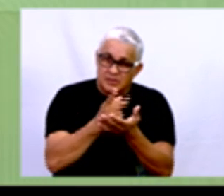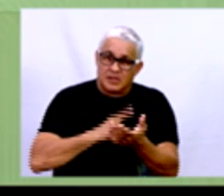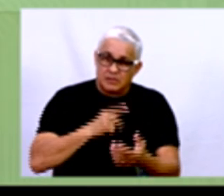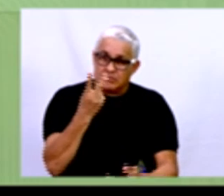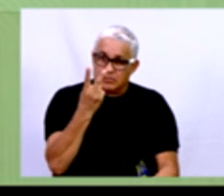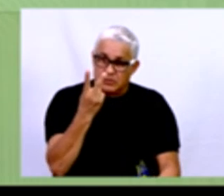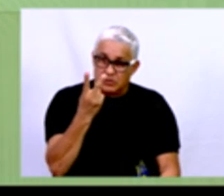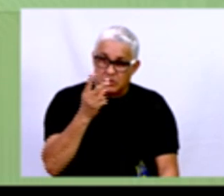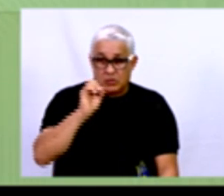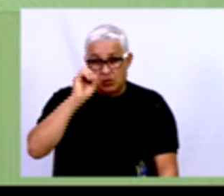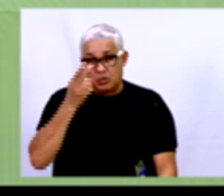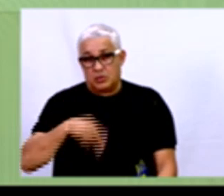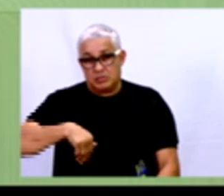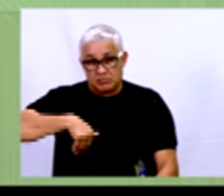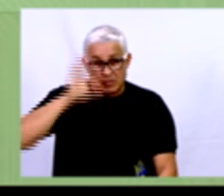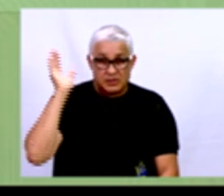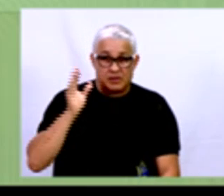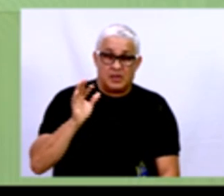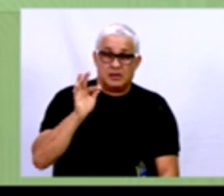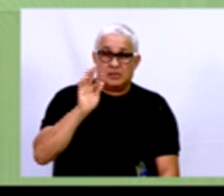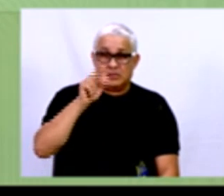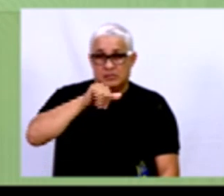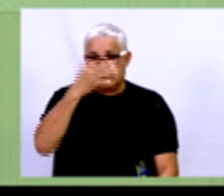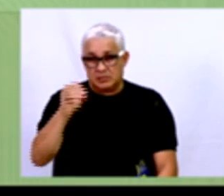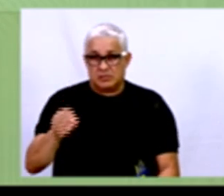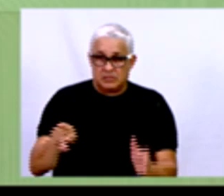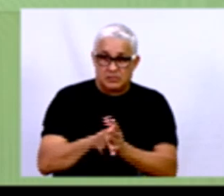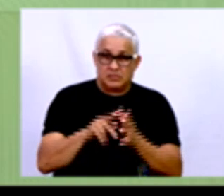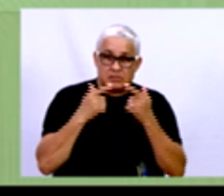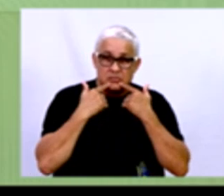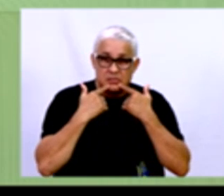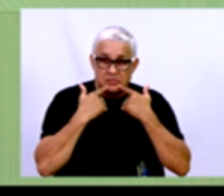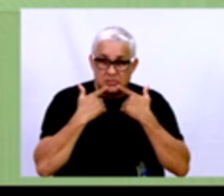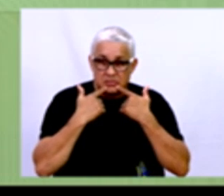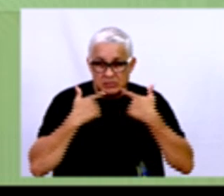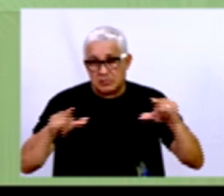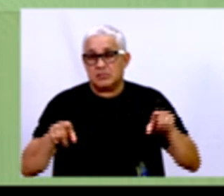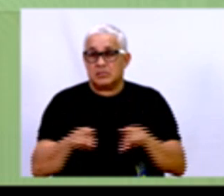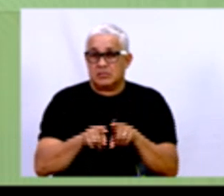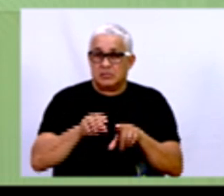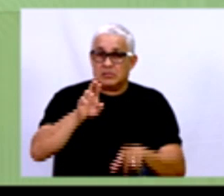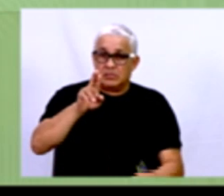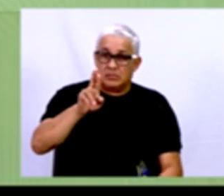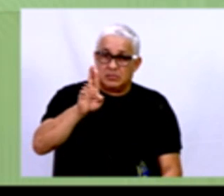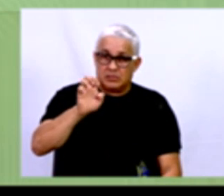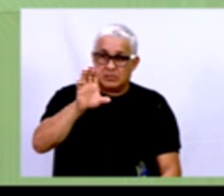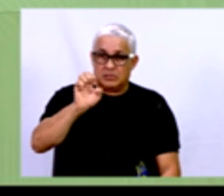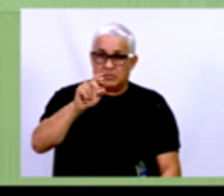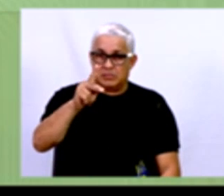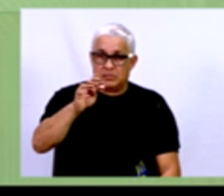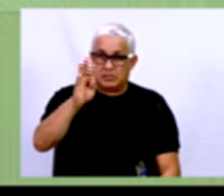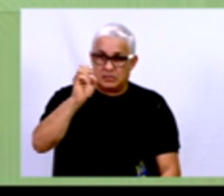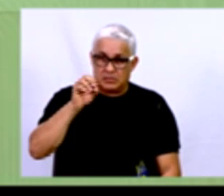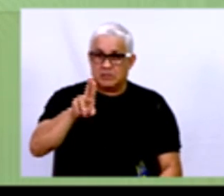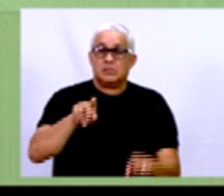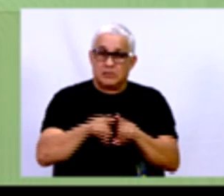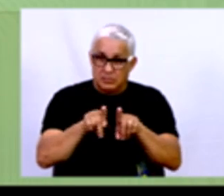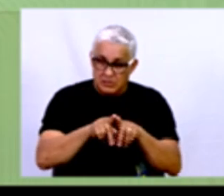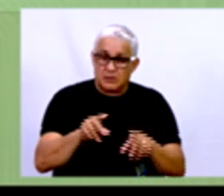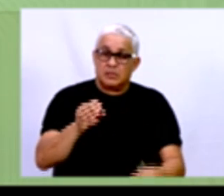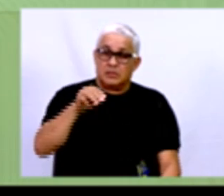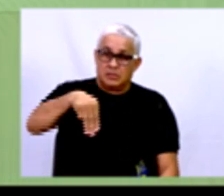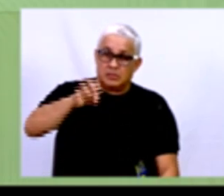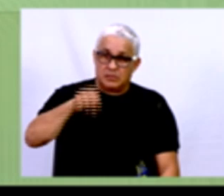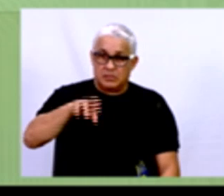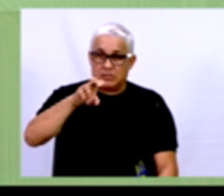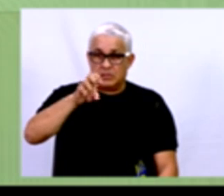ou mais funções da linguagem? É esse caso. Nós temos evidenciado o receptor, quem está recebendo a mensagem, e a própria mensagem. Então, nós